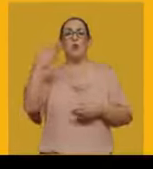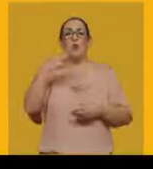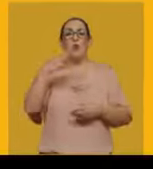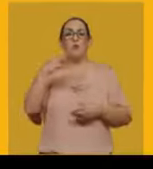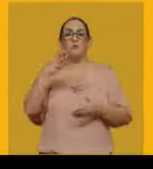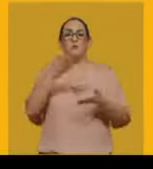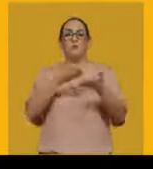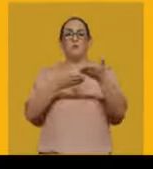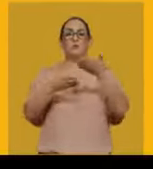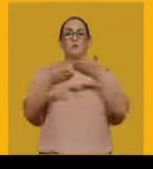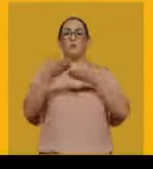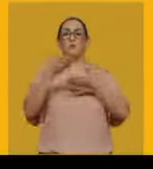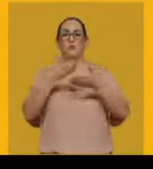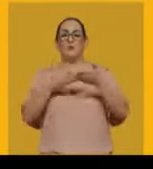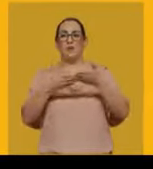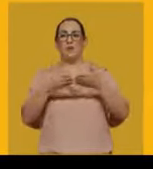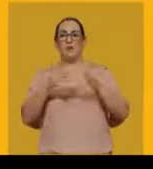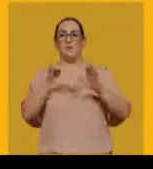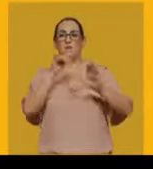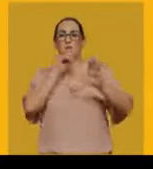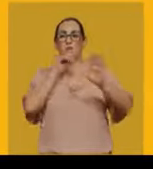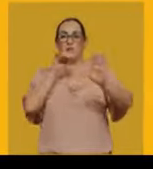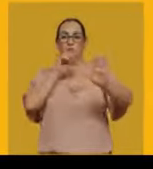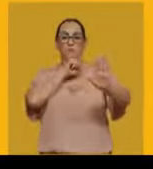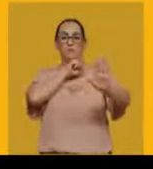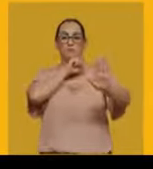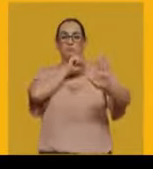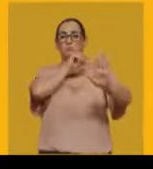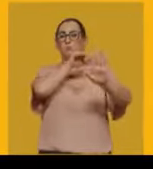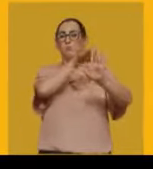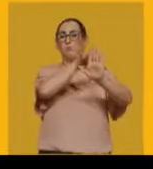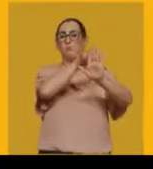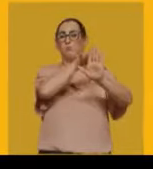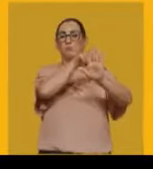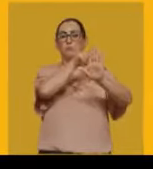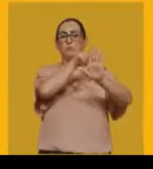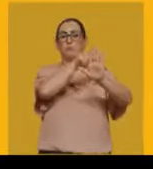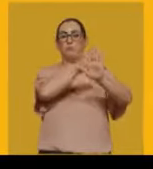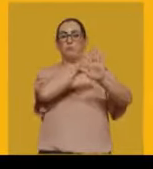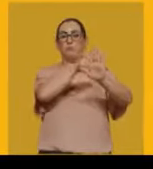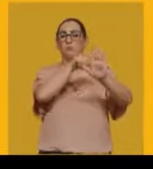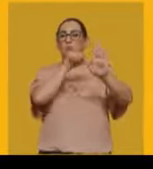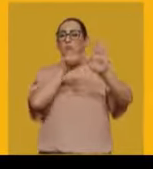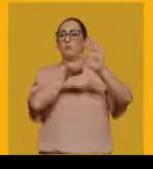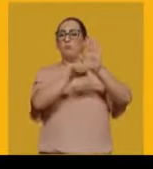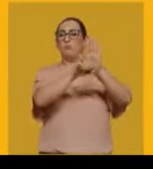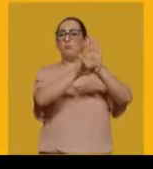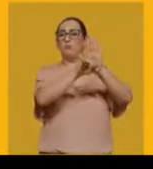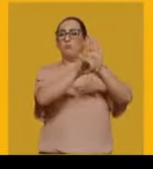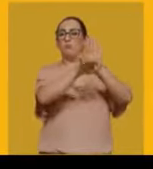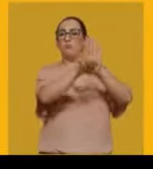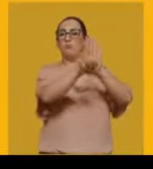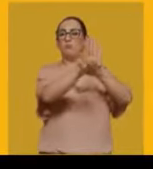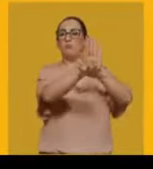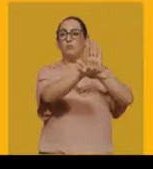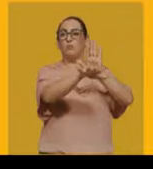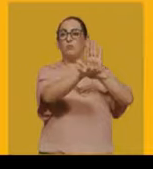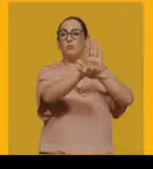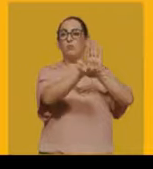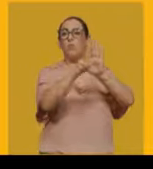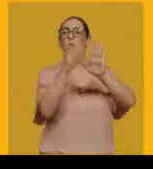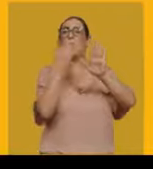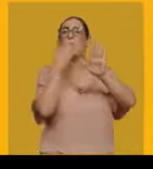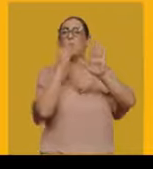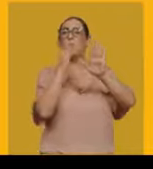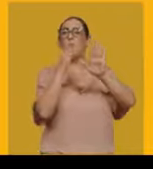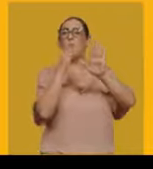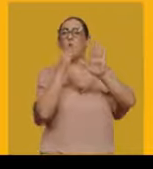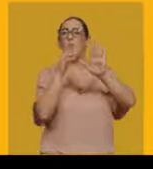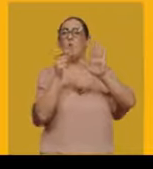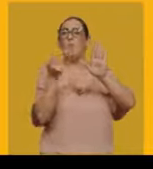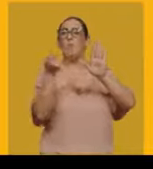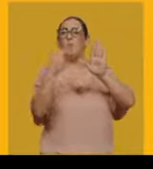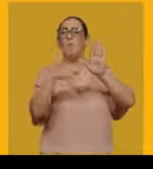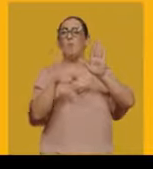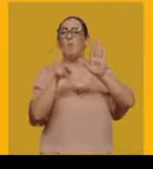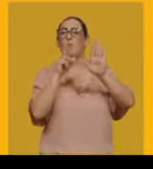a substância. E essa substância, como que ela vai interagir com a luz? Qual é o reflexo? Qual é a